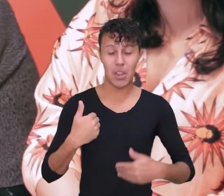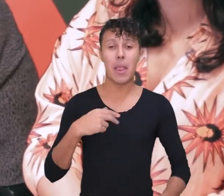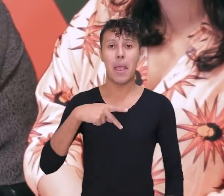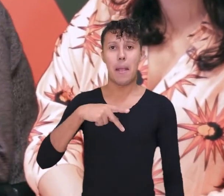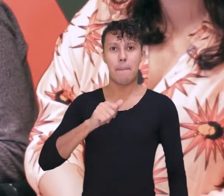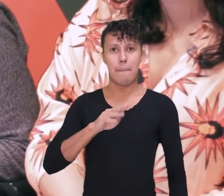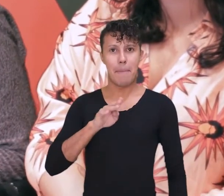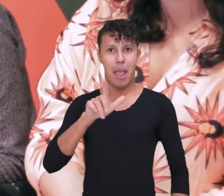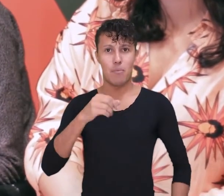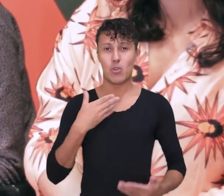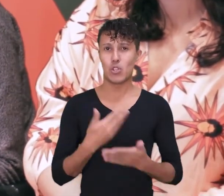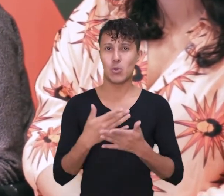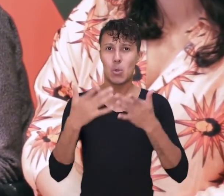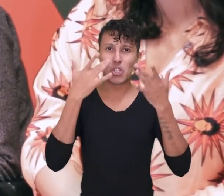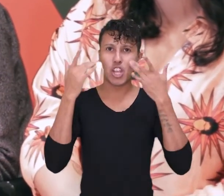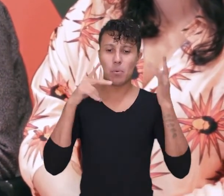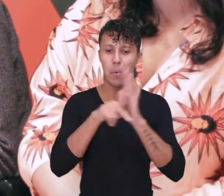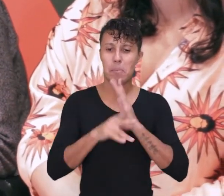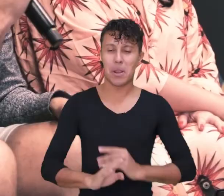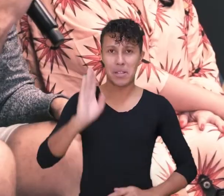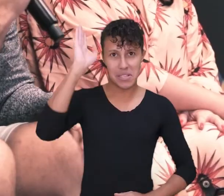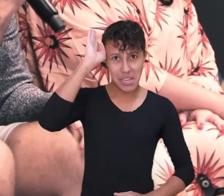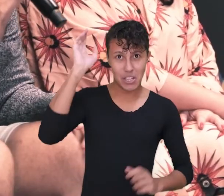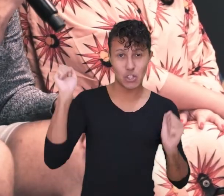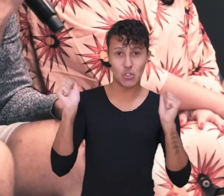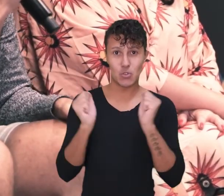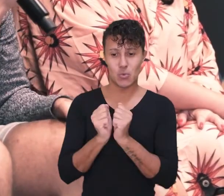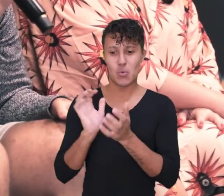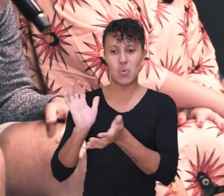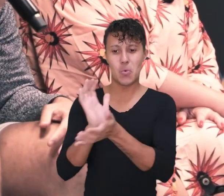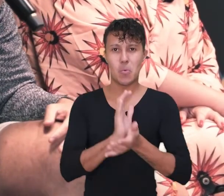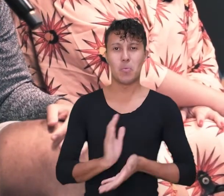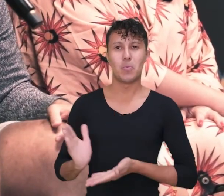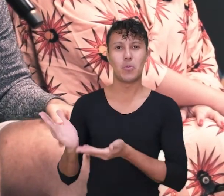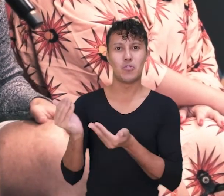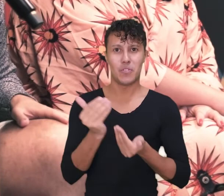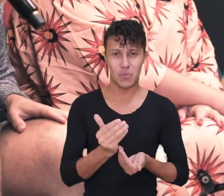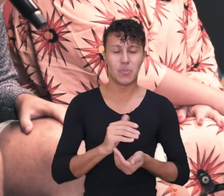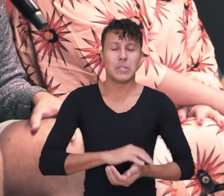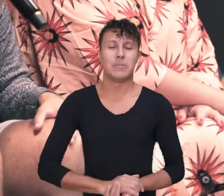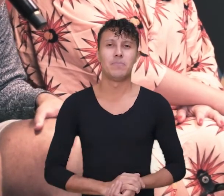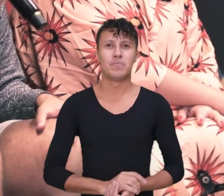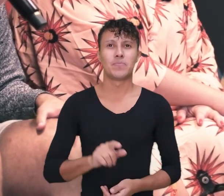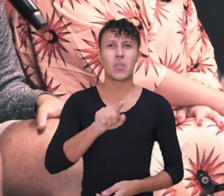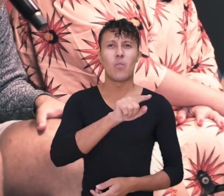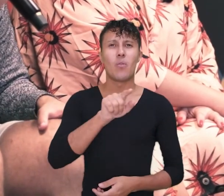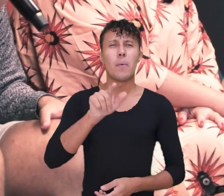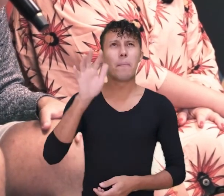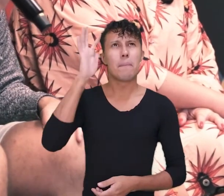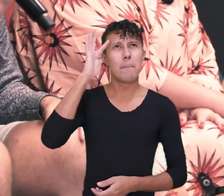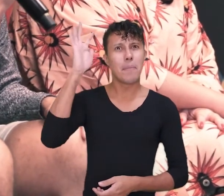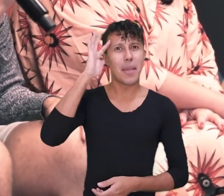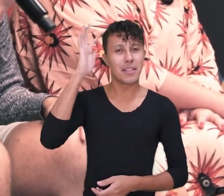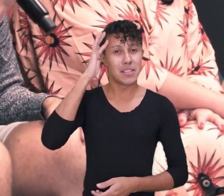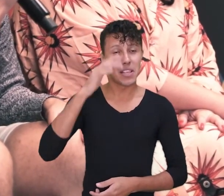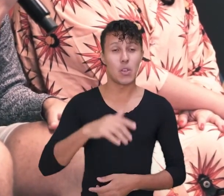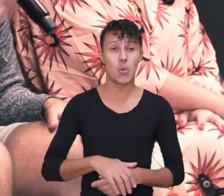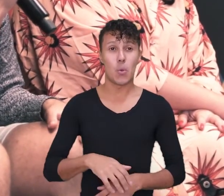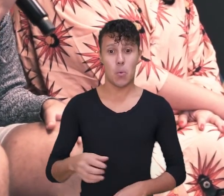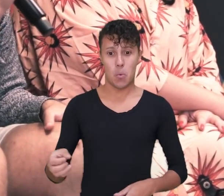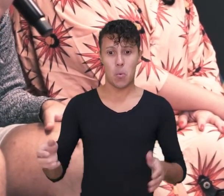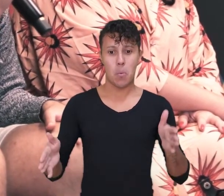eu faço teatro aqui no SESC com o Juventudes. Bom, pensando que o moderno,